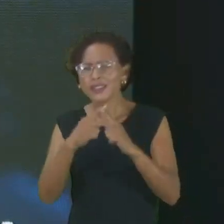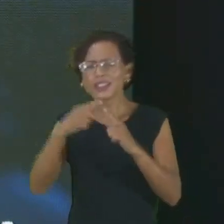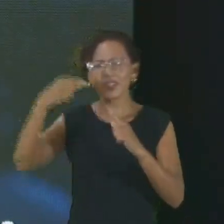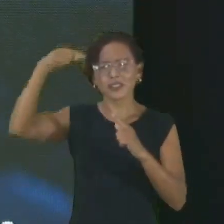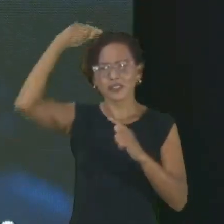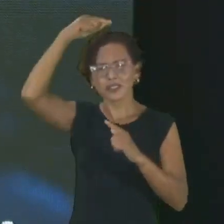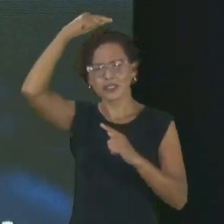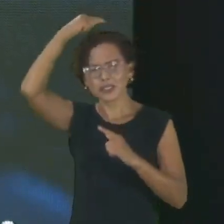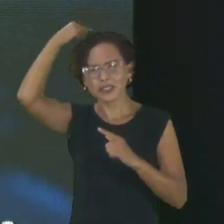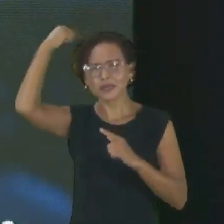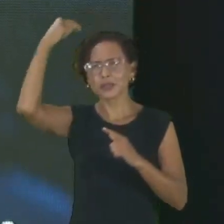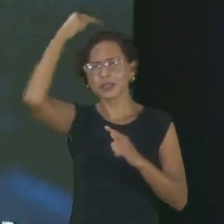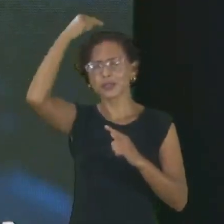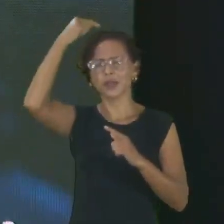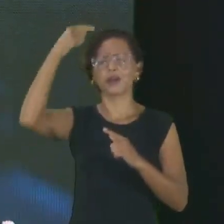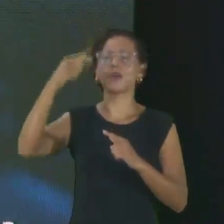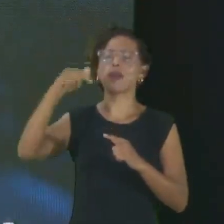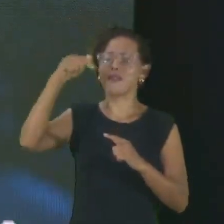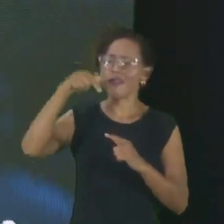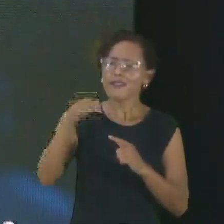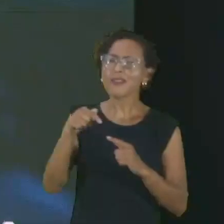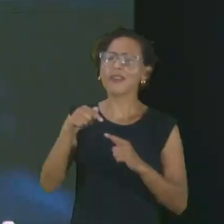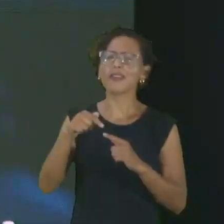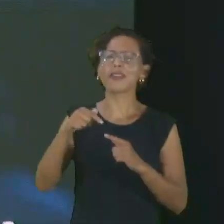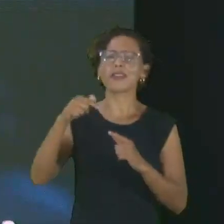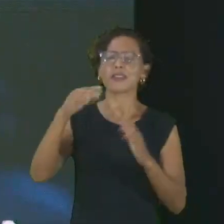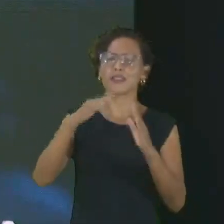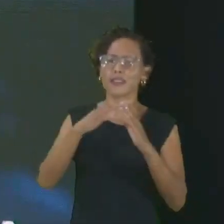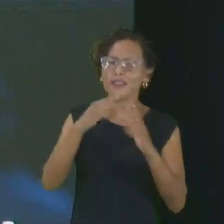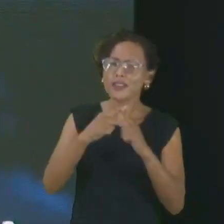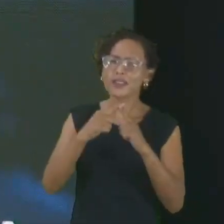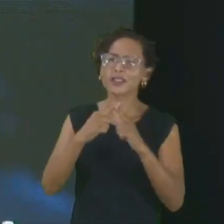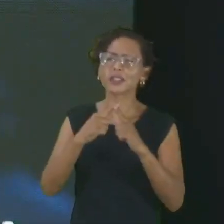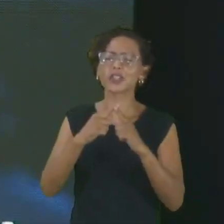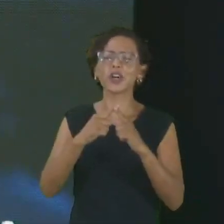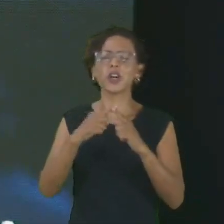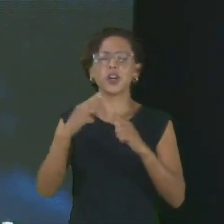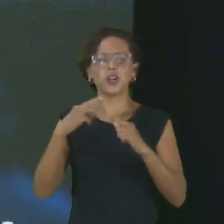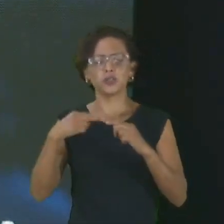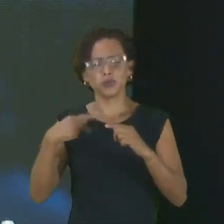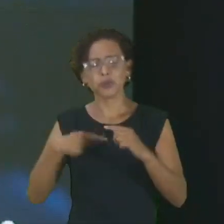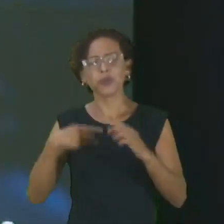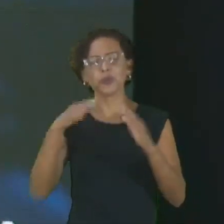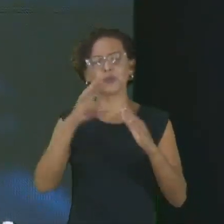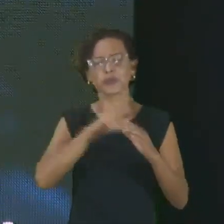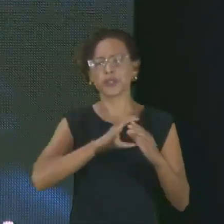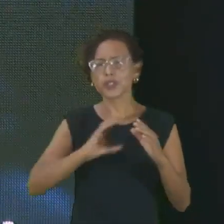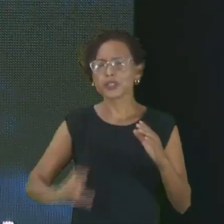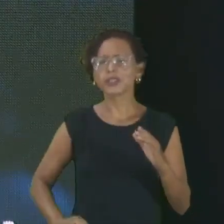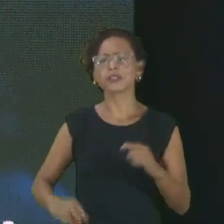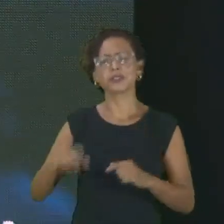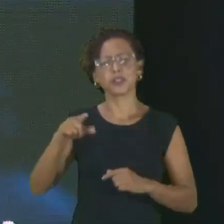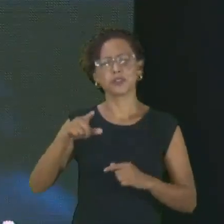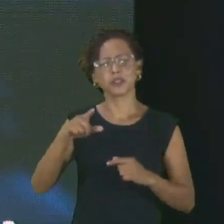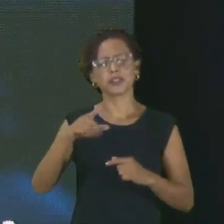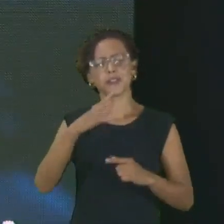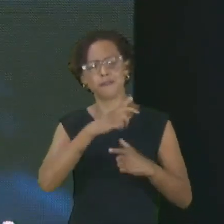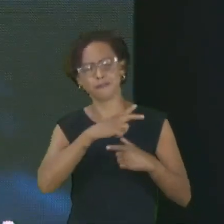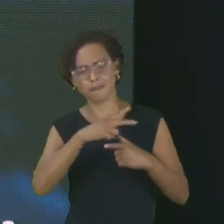espiritual é aqui, na igreja, no corpo de Cristo, que você vai